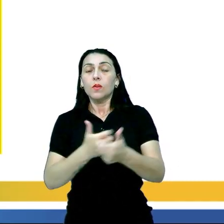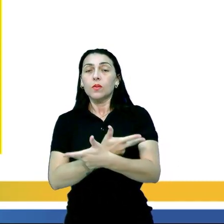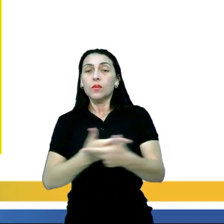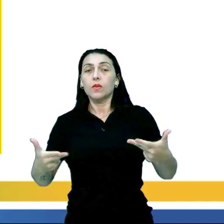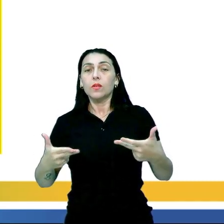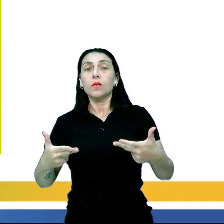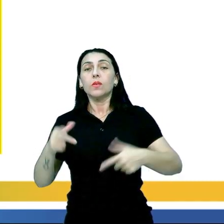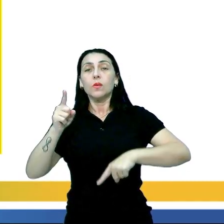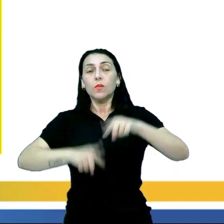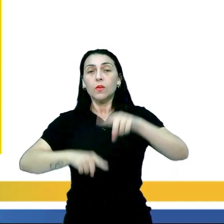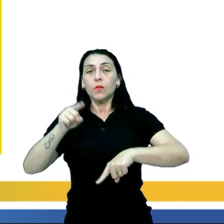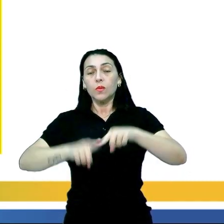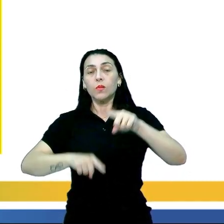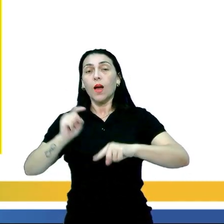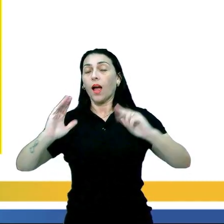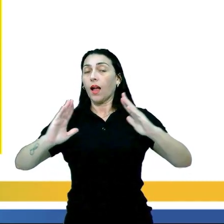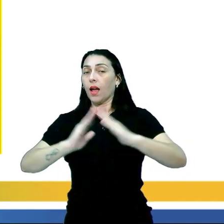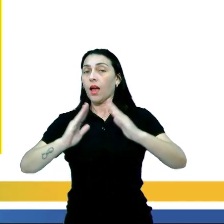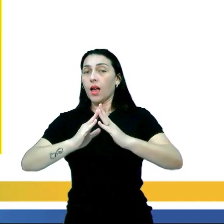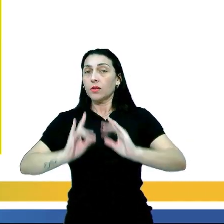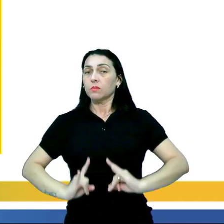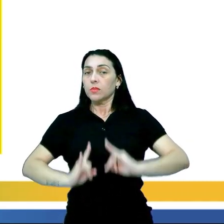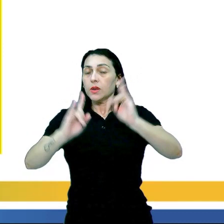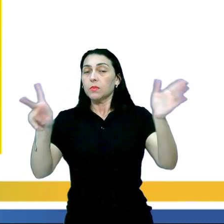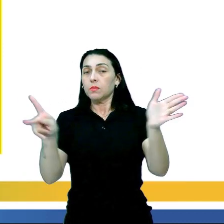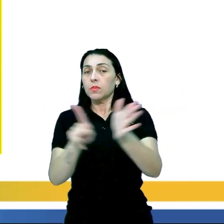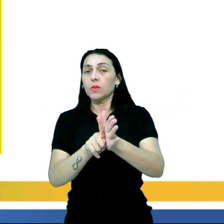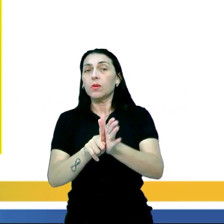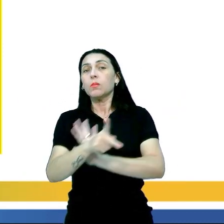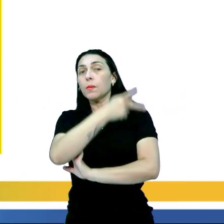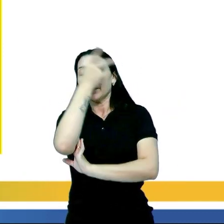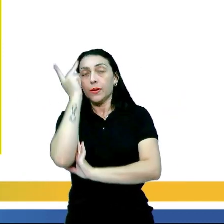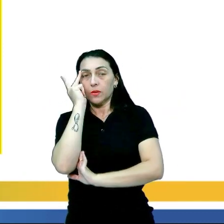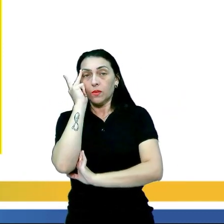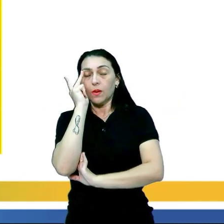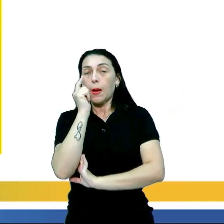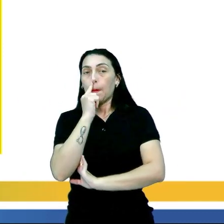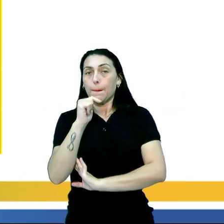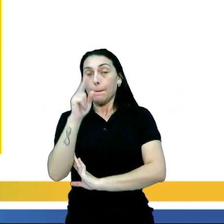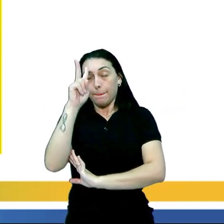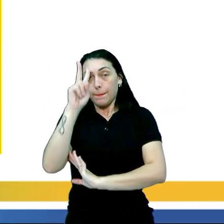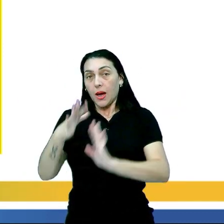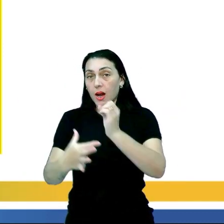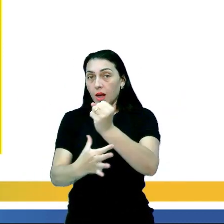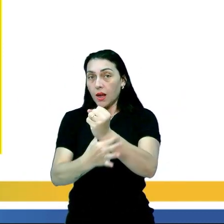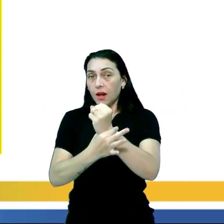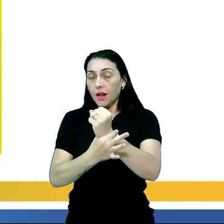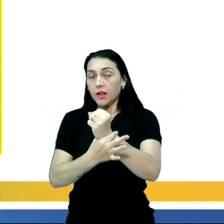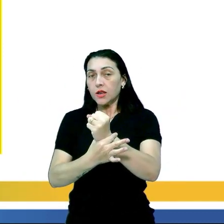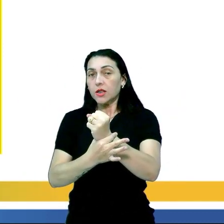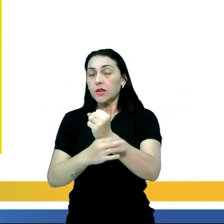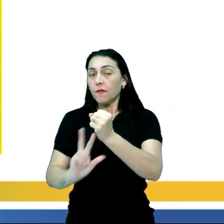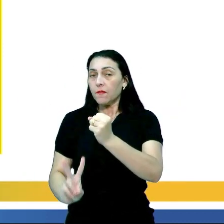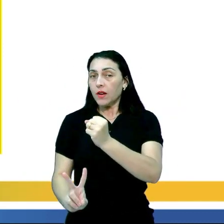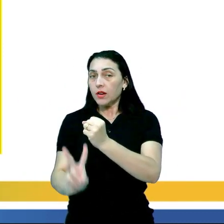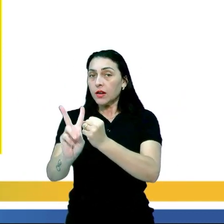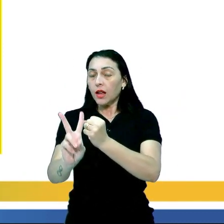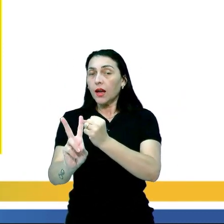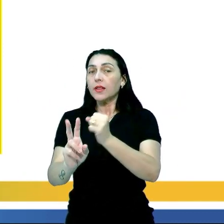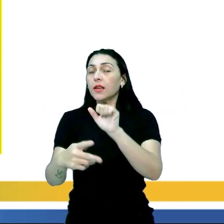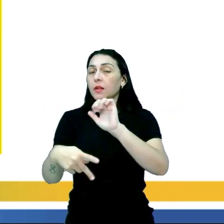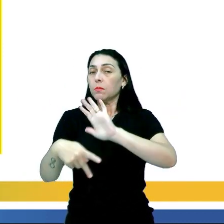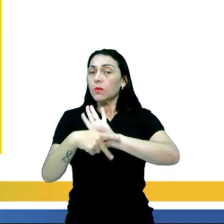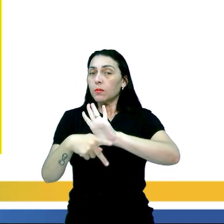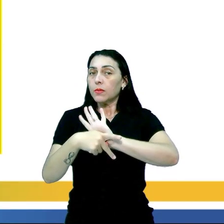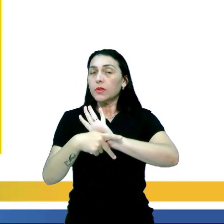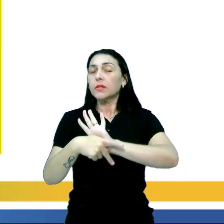o móvel, o imóvel, pertence a alguém. Então, para garantir a validade desta